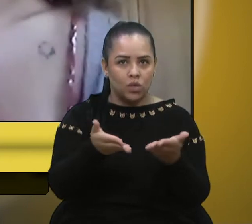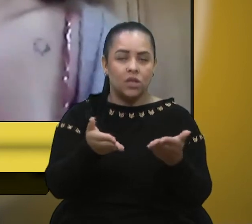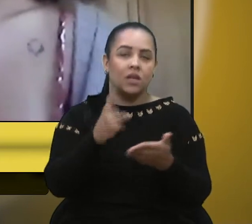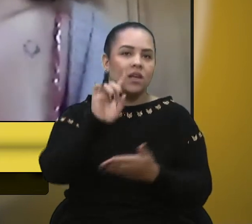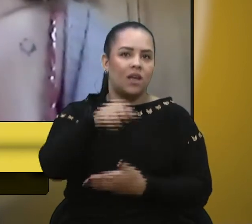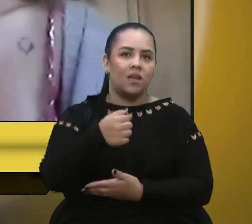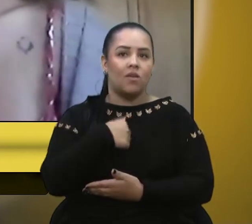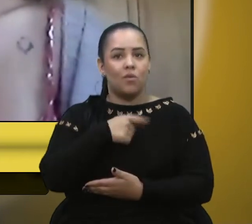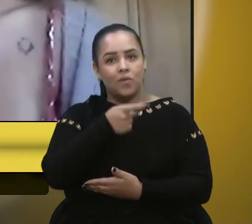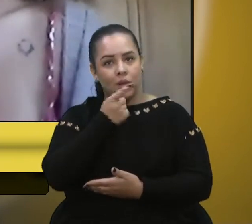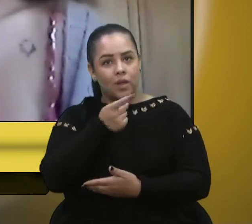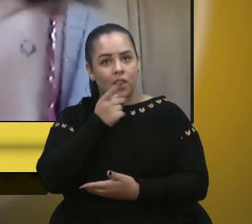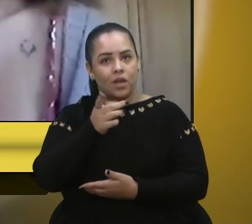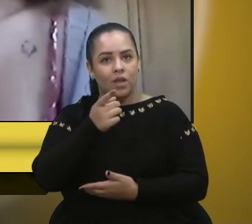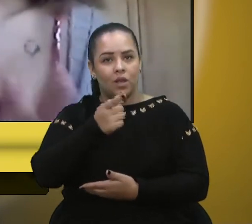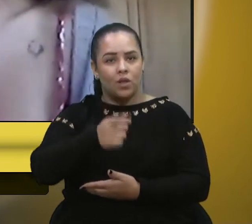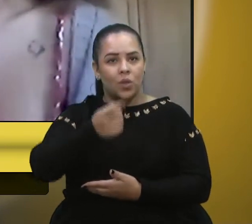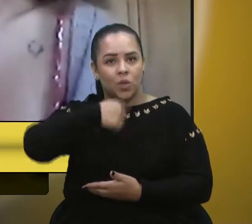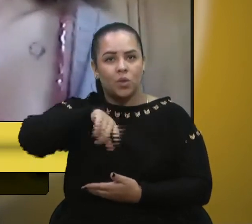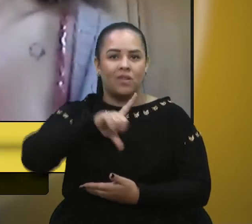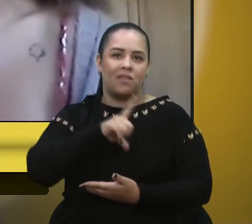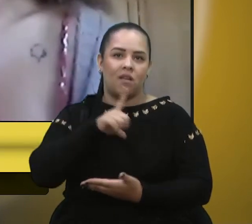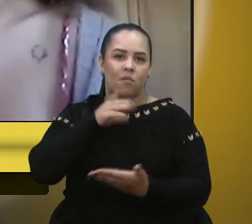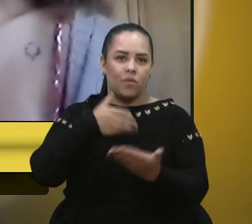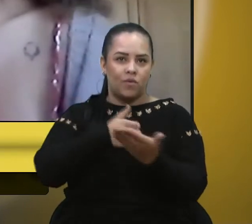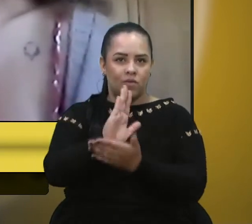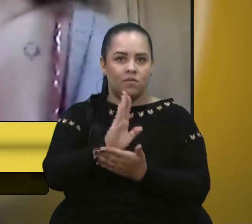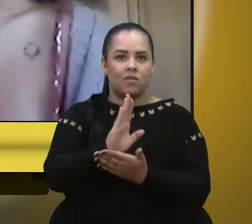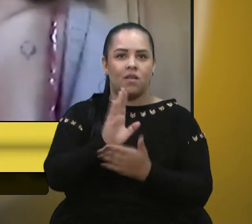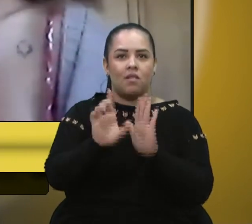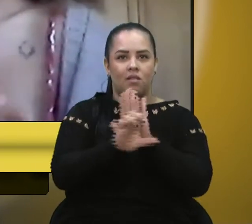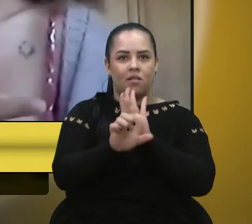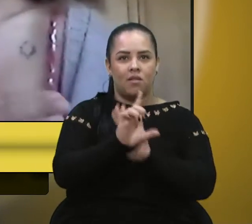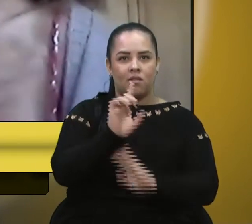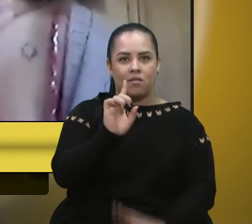citei, quando nós temos a aprovação da Lei